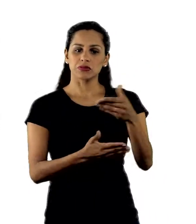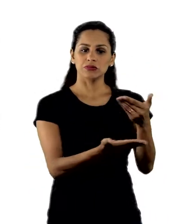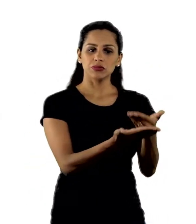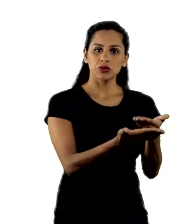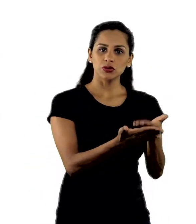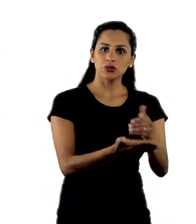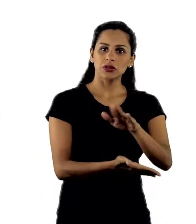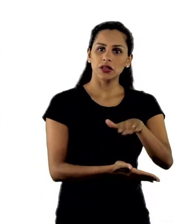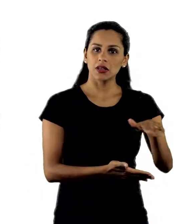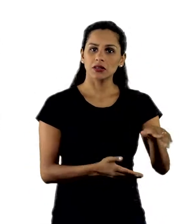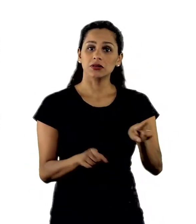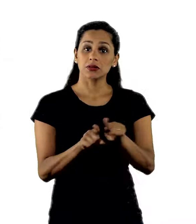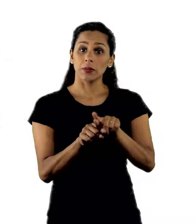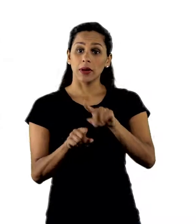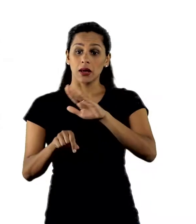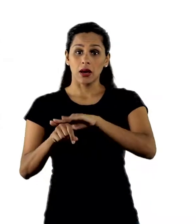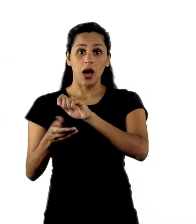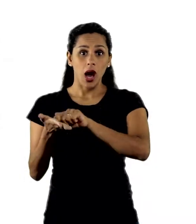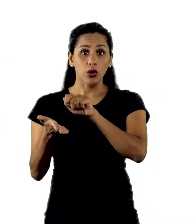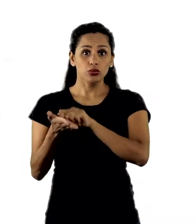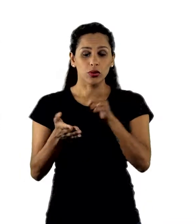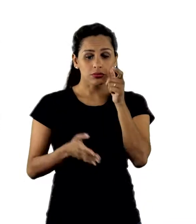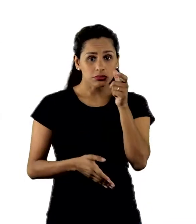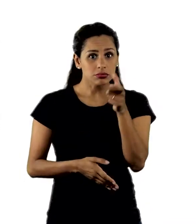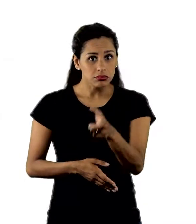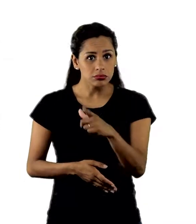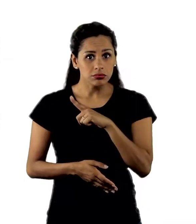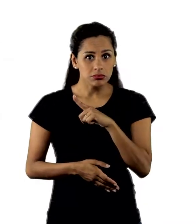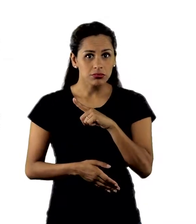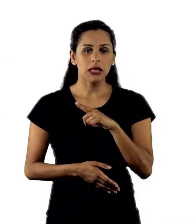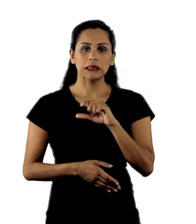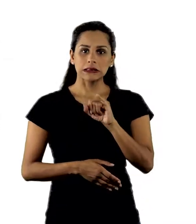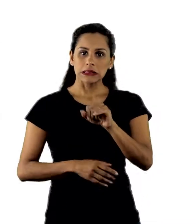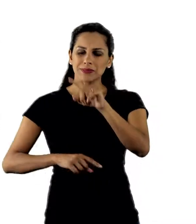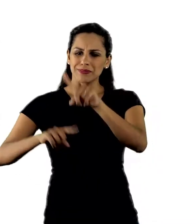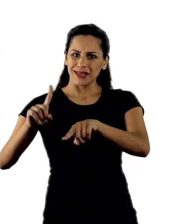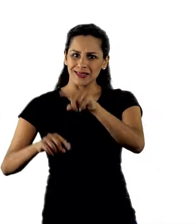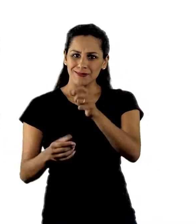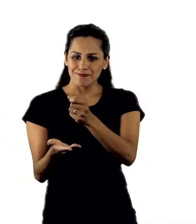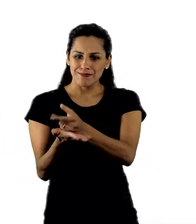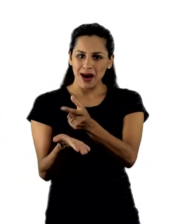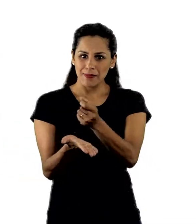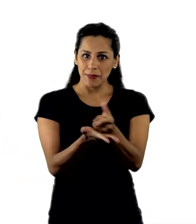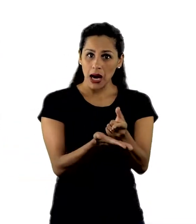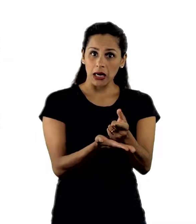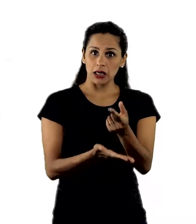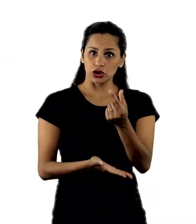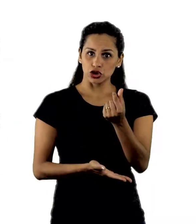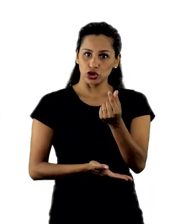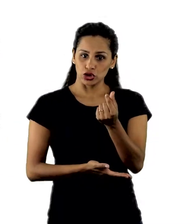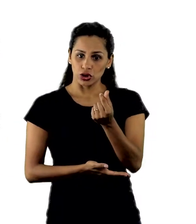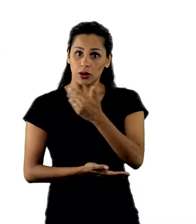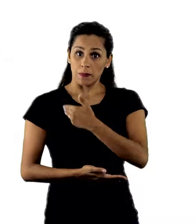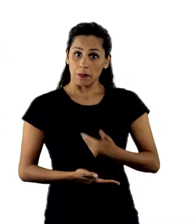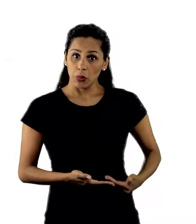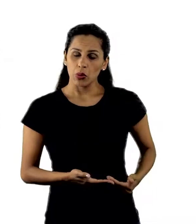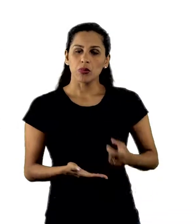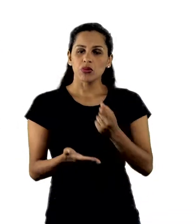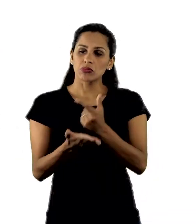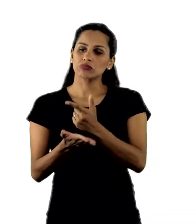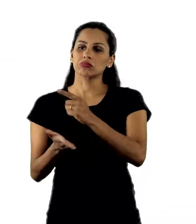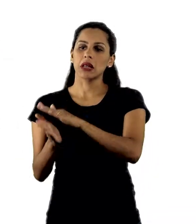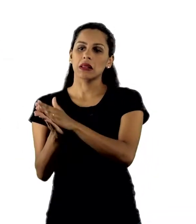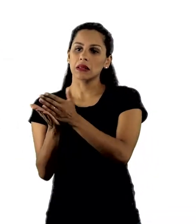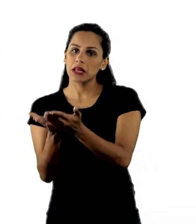e autores interessados na utilização de sua produção quando tais materiais são pagos com dinheiro público seja pelos programas